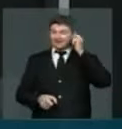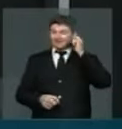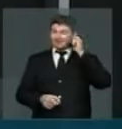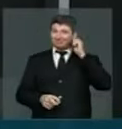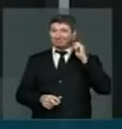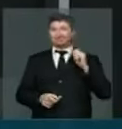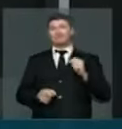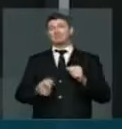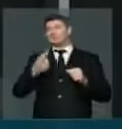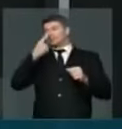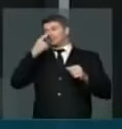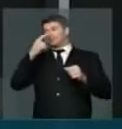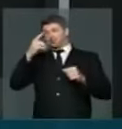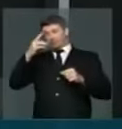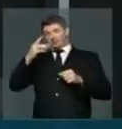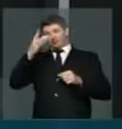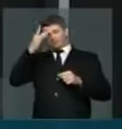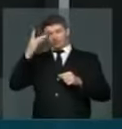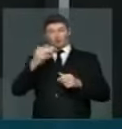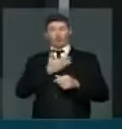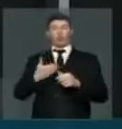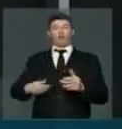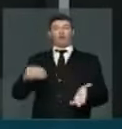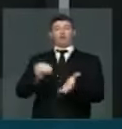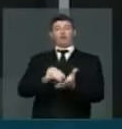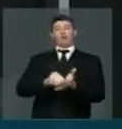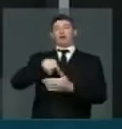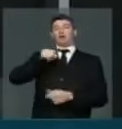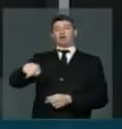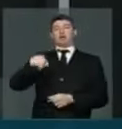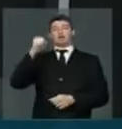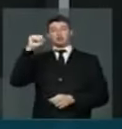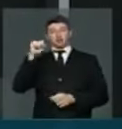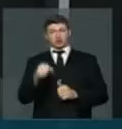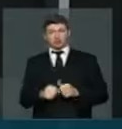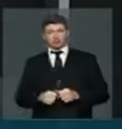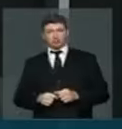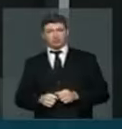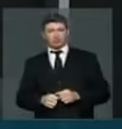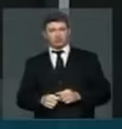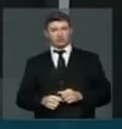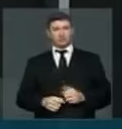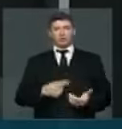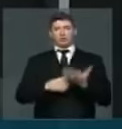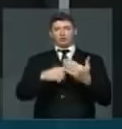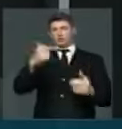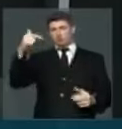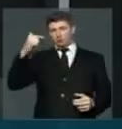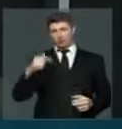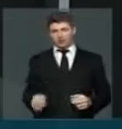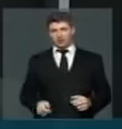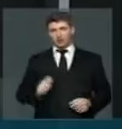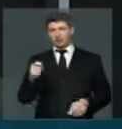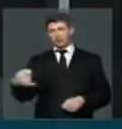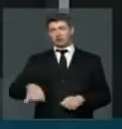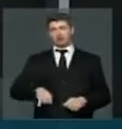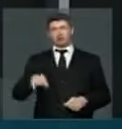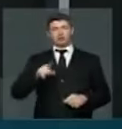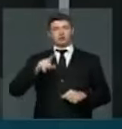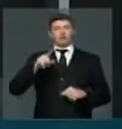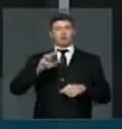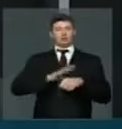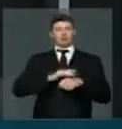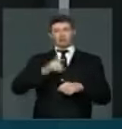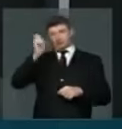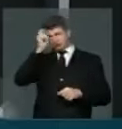falta de sensibilidade do atual desgoverno que toma conta do estado de Sergipe, a falta de compromisso com quem sofre com uma doença